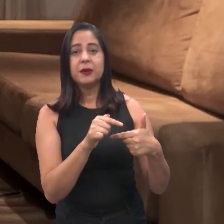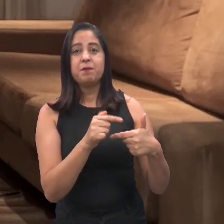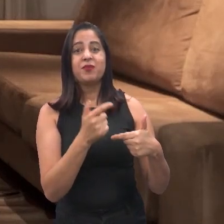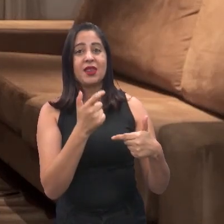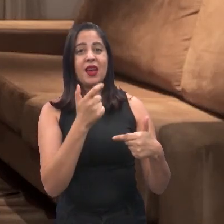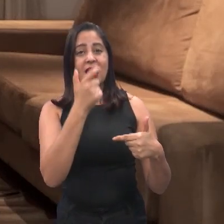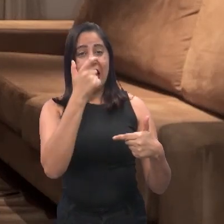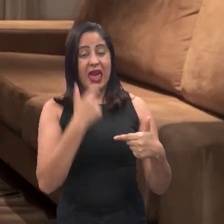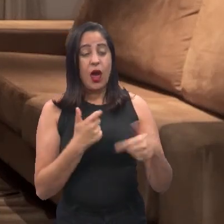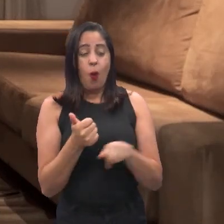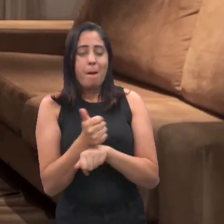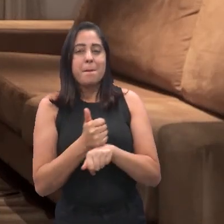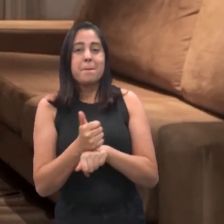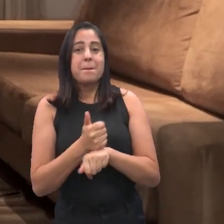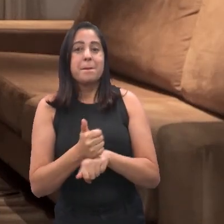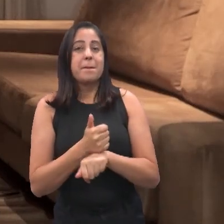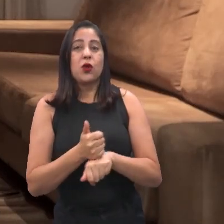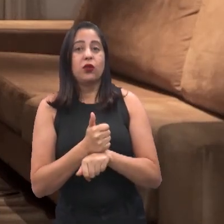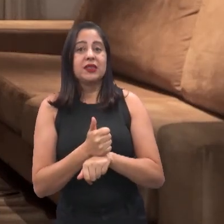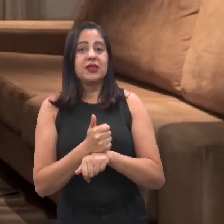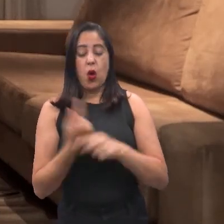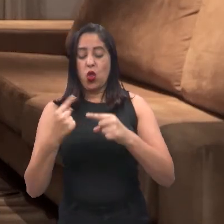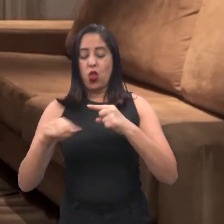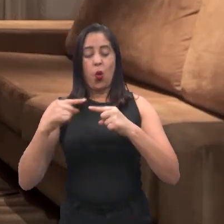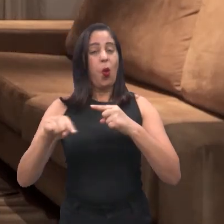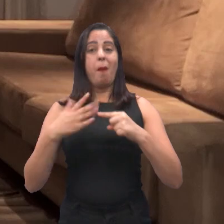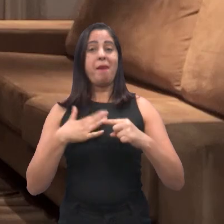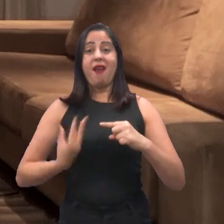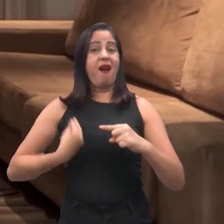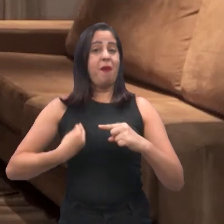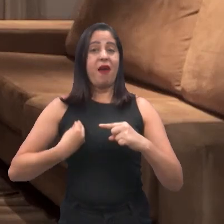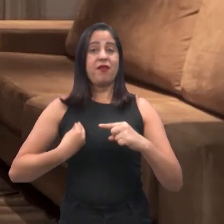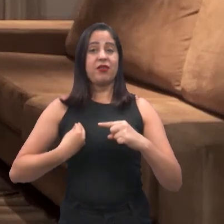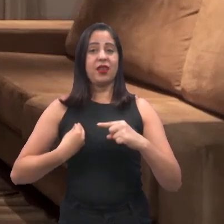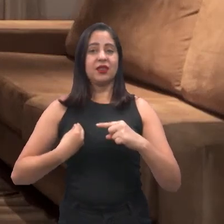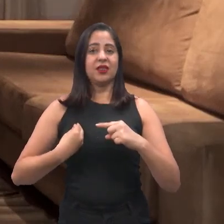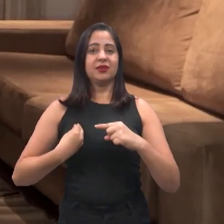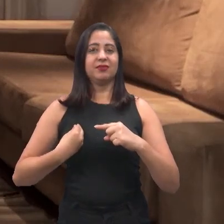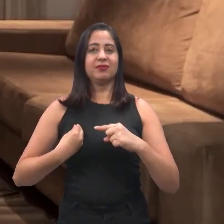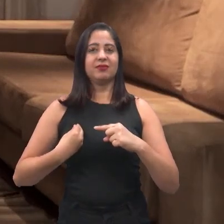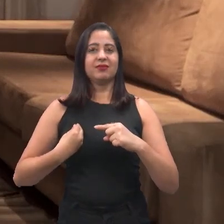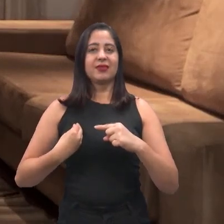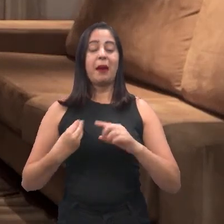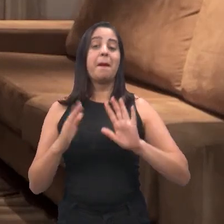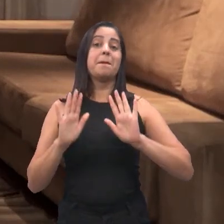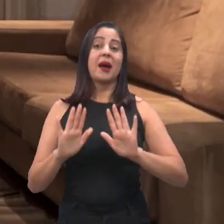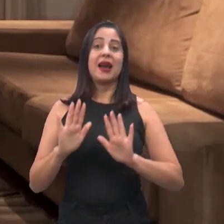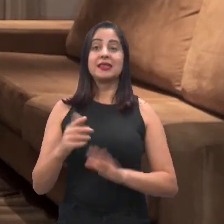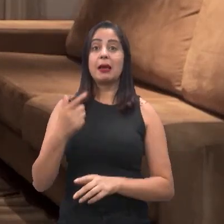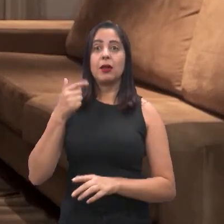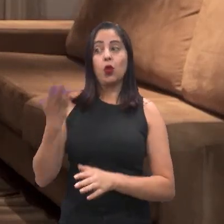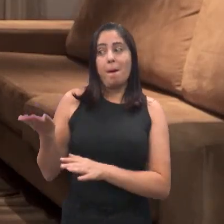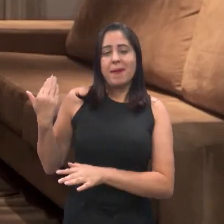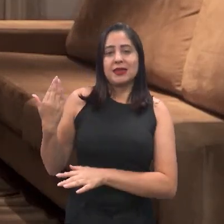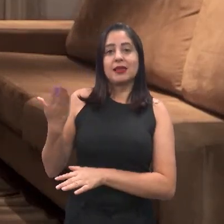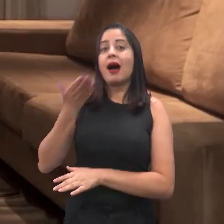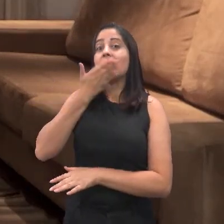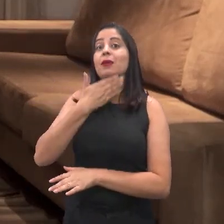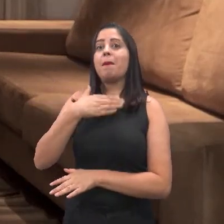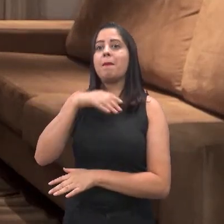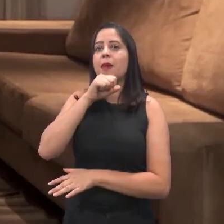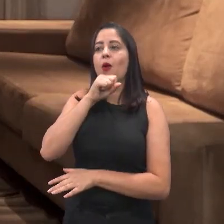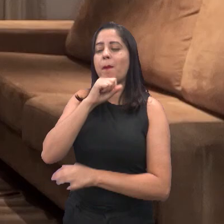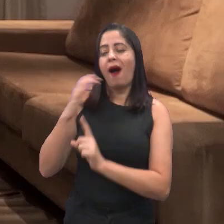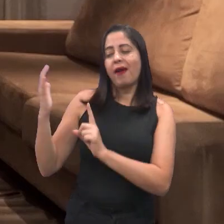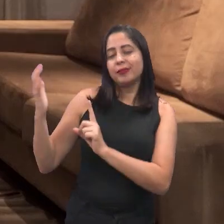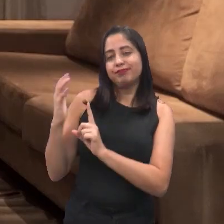uma profissão que não era alinhado com a minha alma, mas era um desejo, uma projeção do meu pai. Então eu seguia de